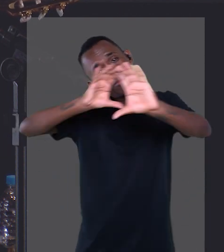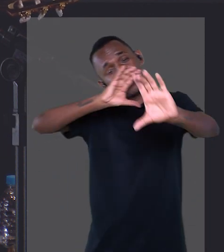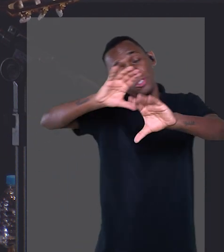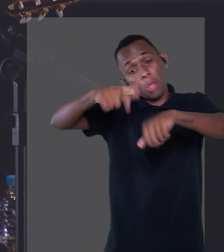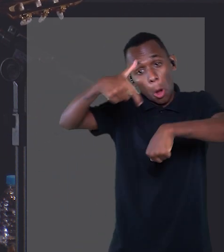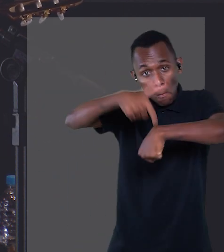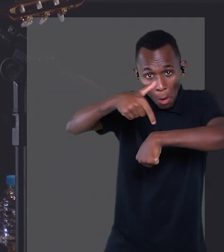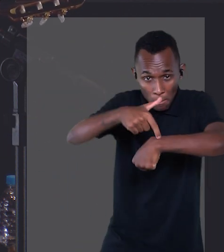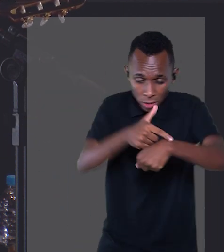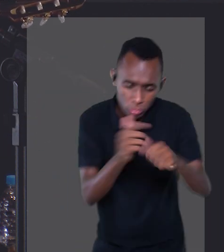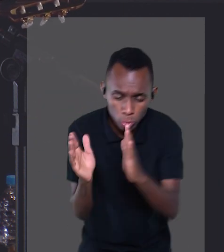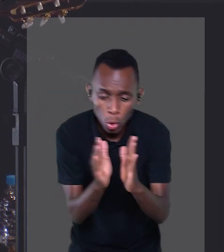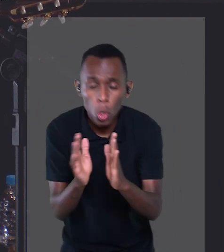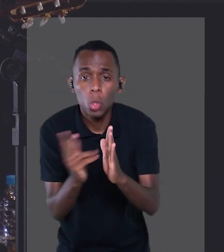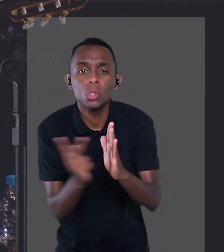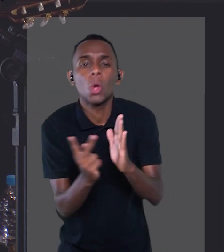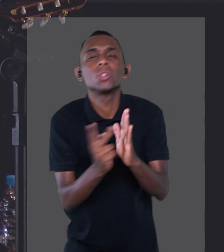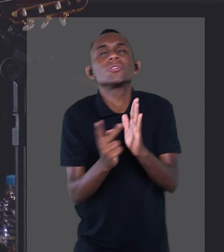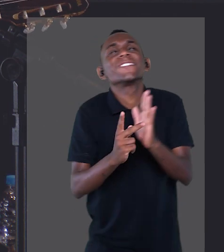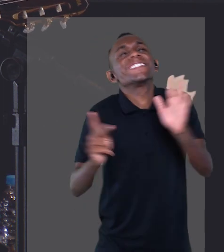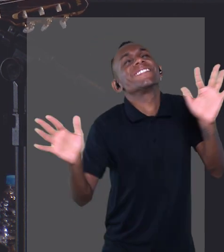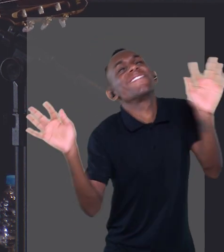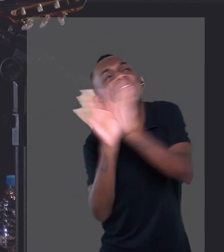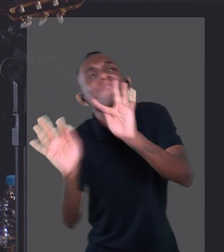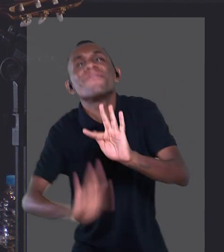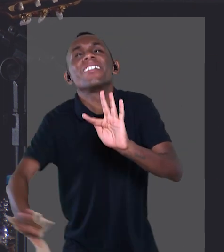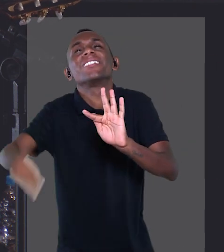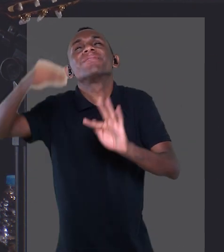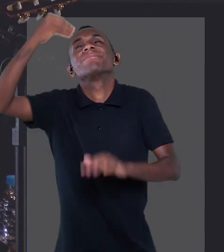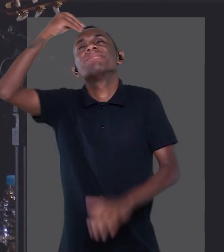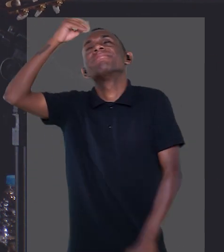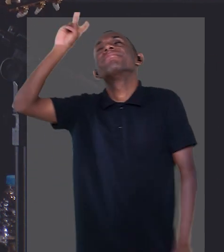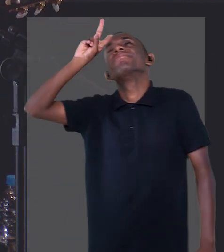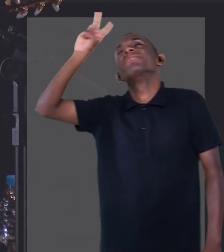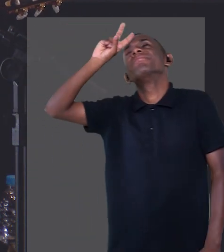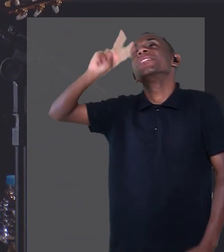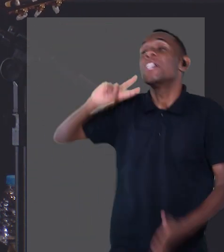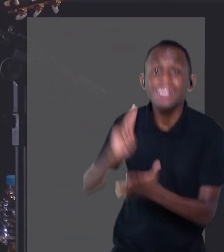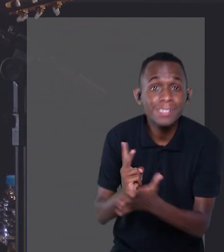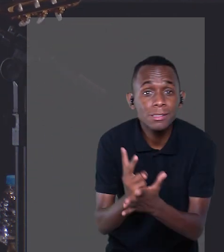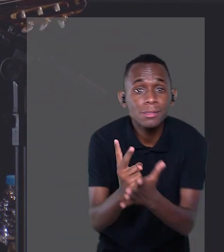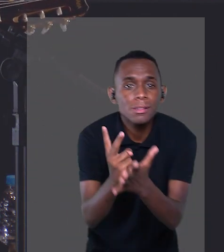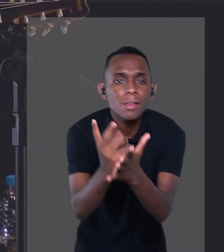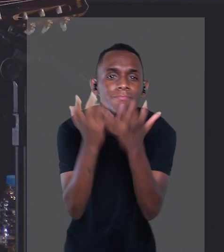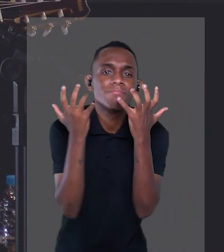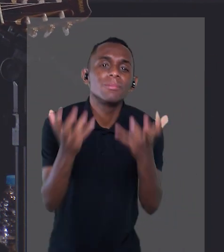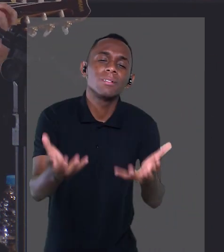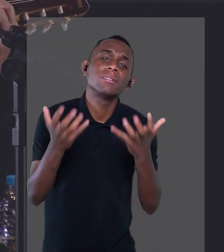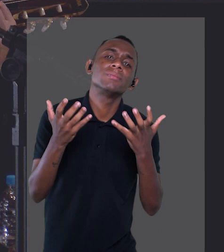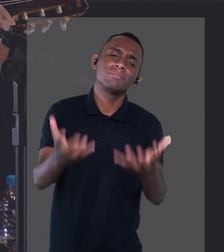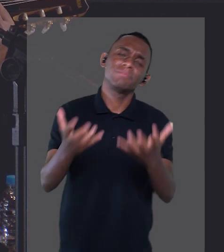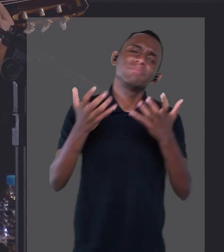quando a gente foi feliz para todo sempre